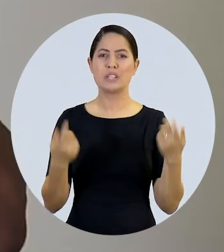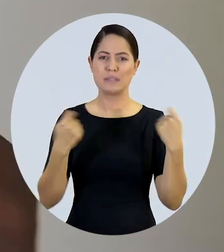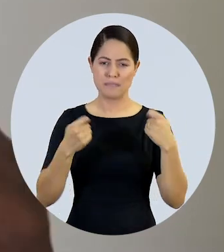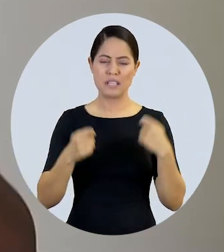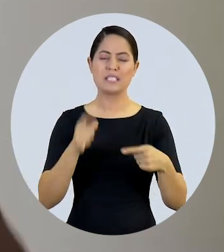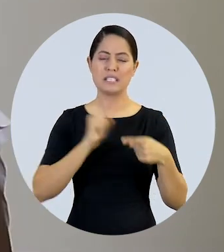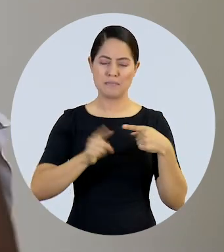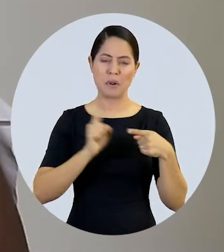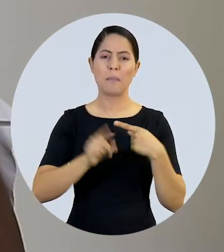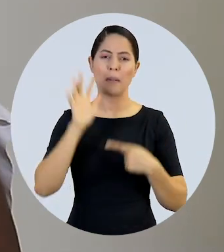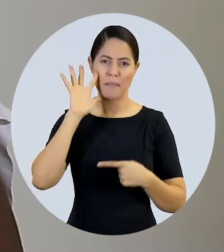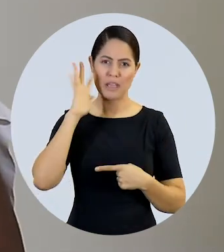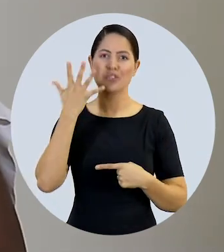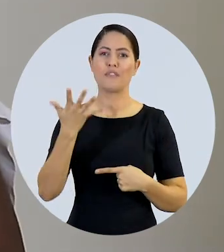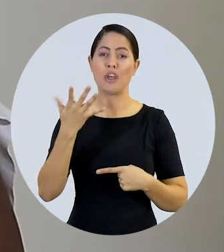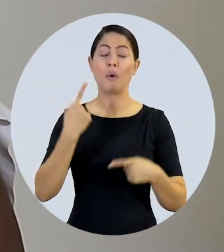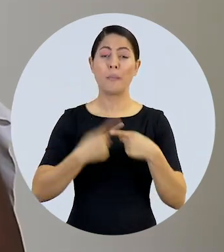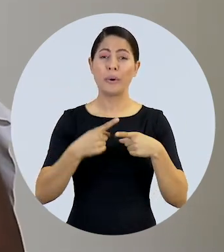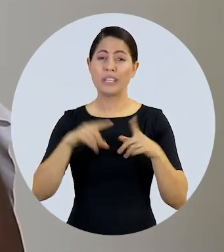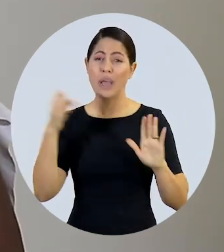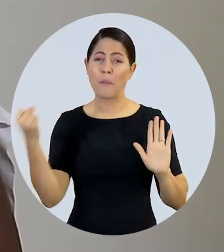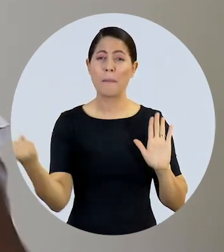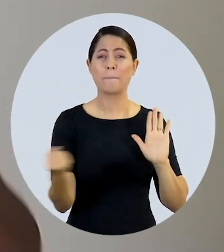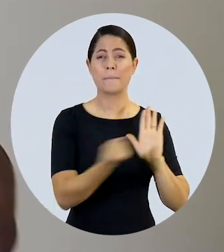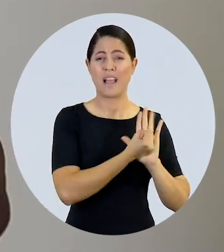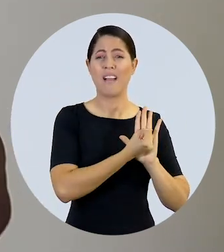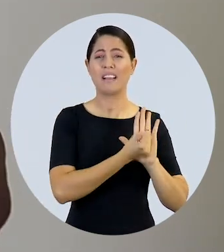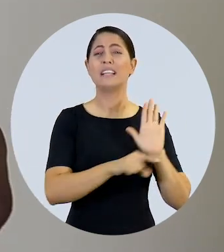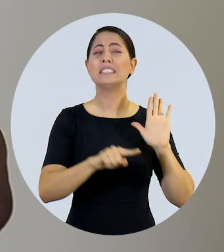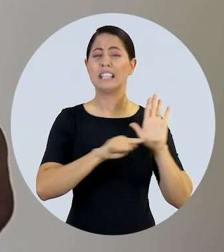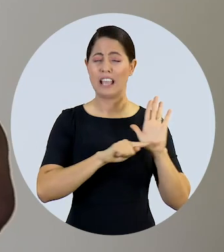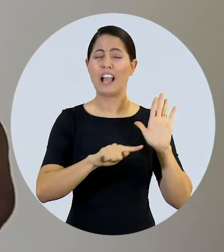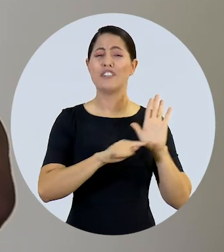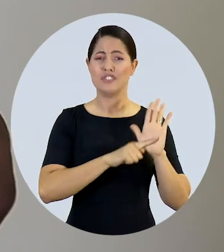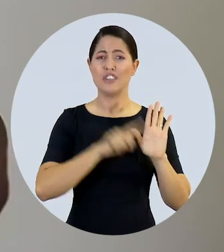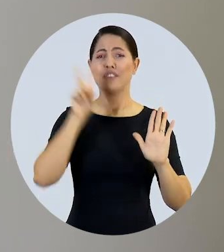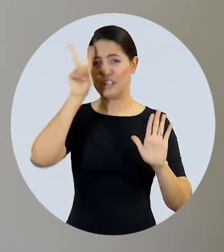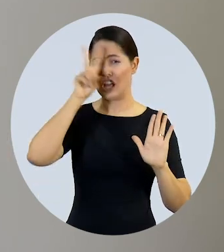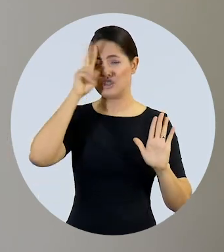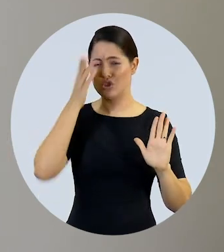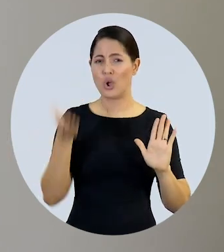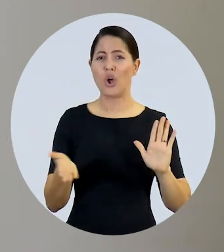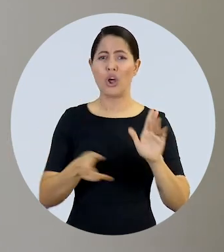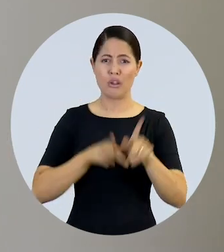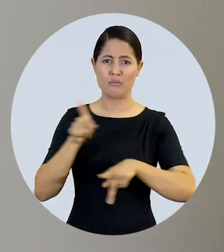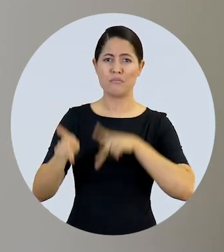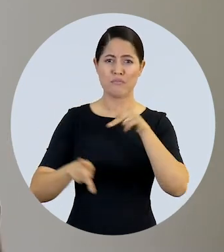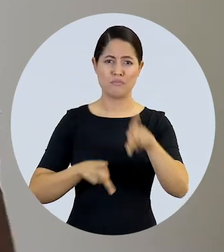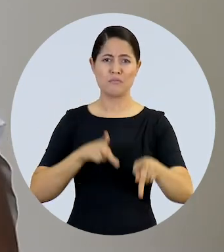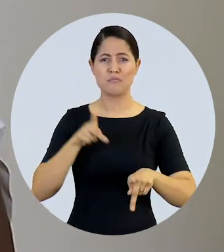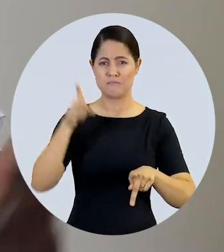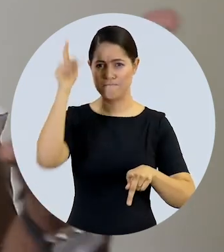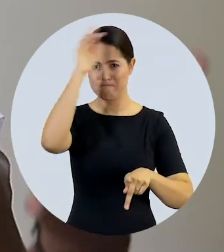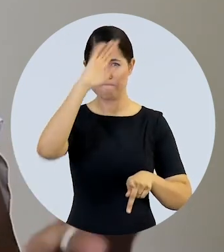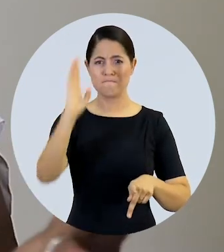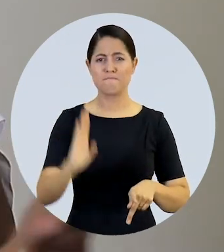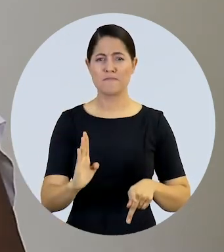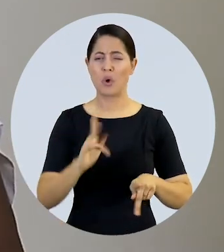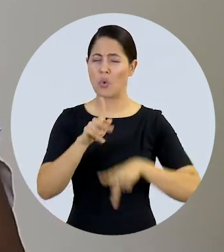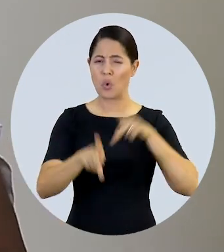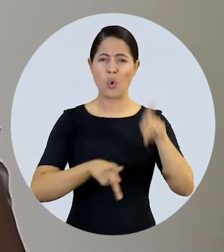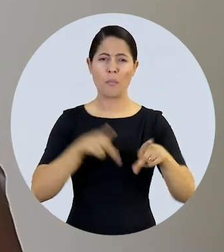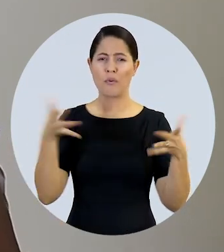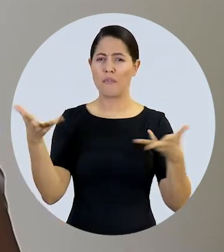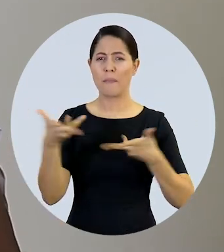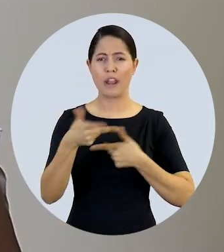precisamos coletivamente resolver essa mancha negativa que tem na história dessa nação. Uma nação tão